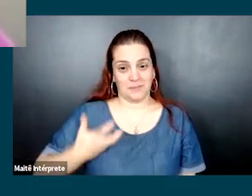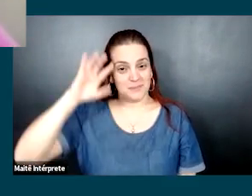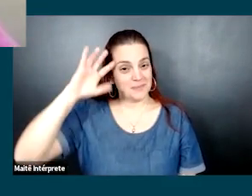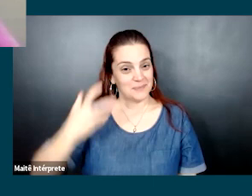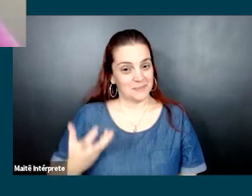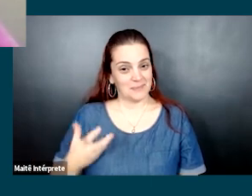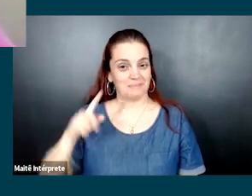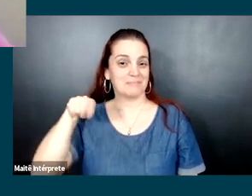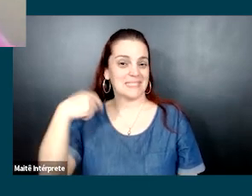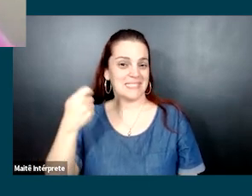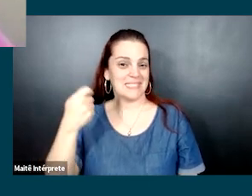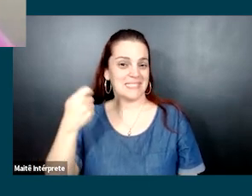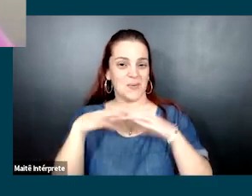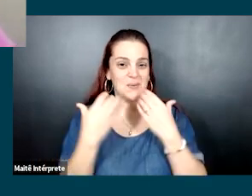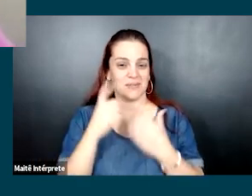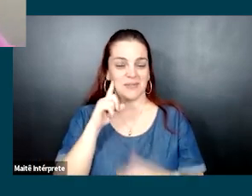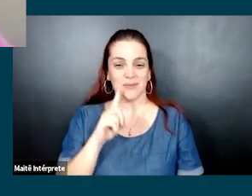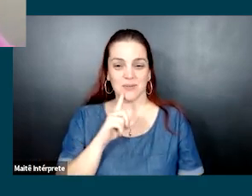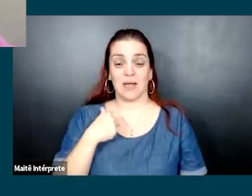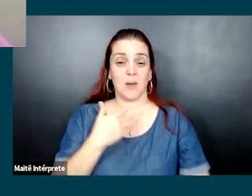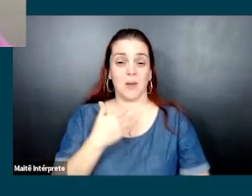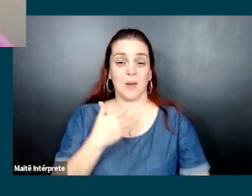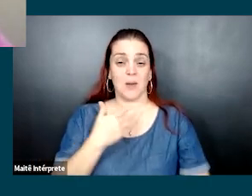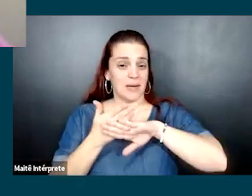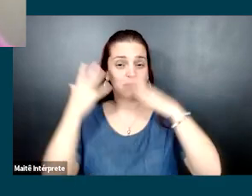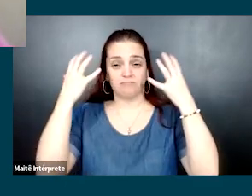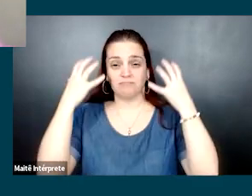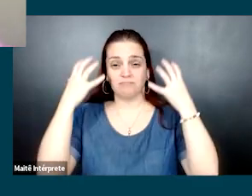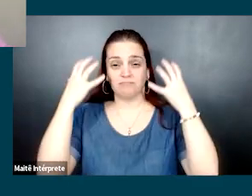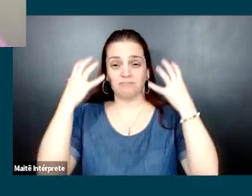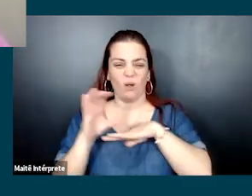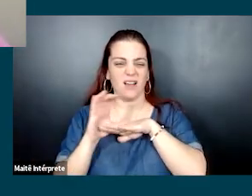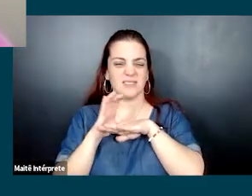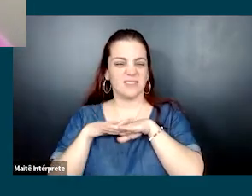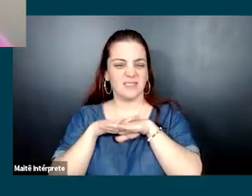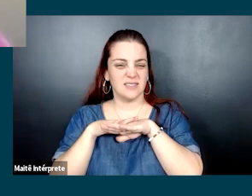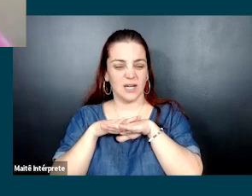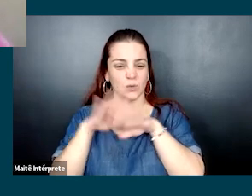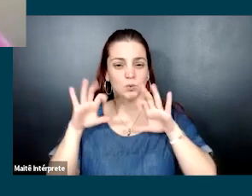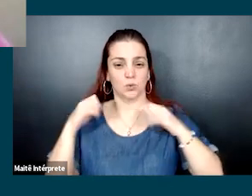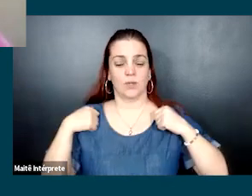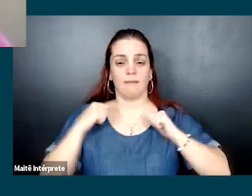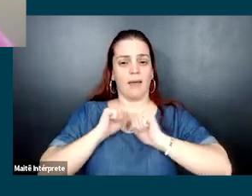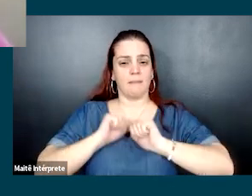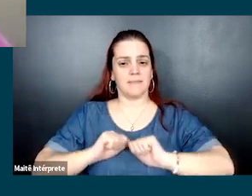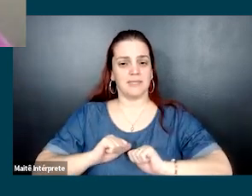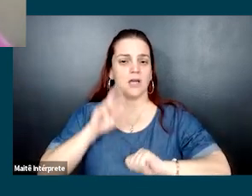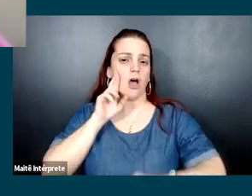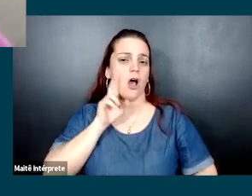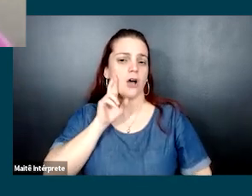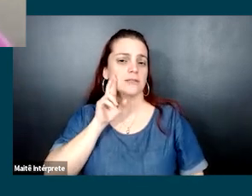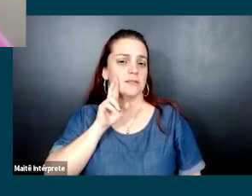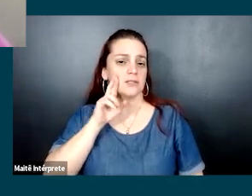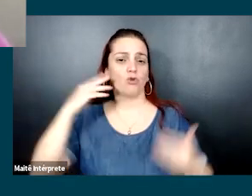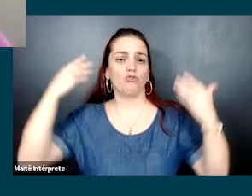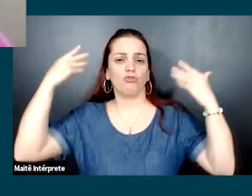Raquel. Esse aqui é o meu sinal na comunidade surda. Eu sou uma mulher branca, eu tenho cabelos castanhos escuros, estou usando uma